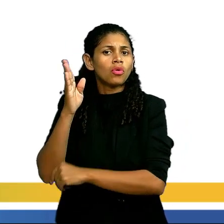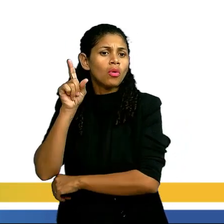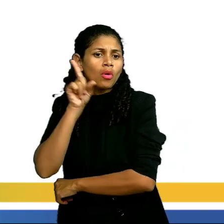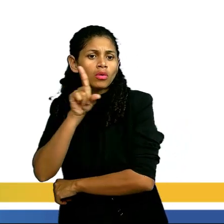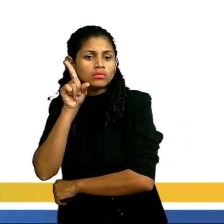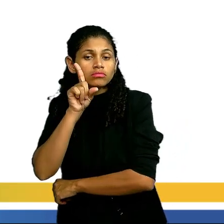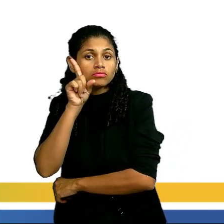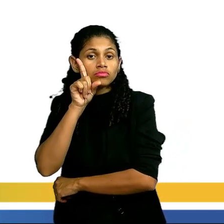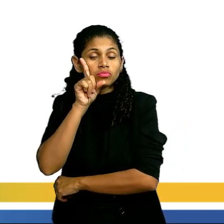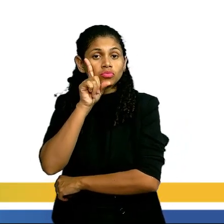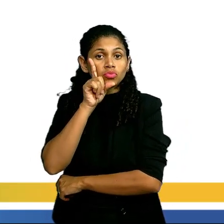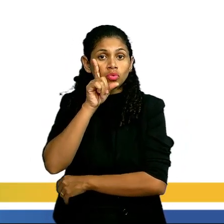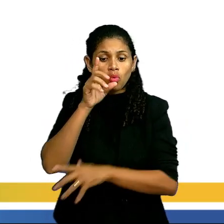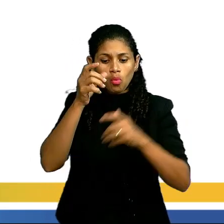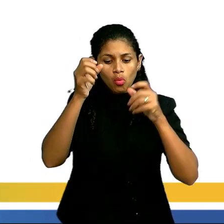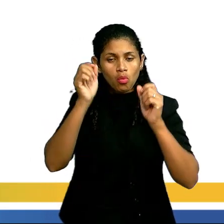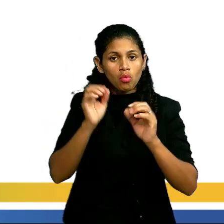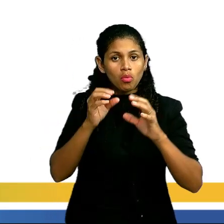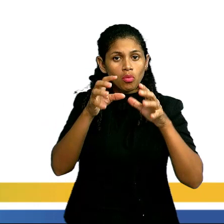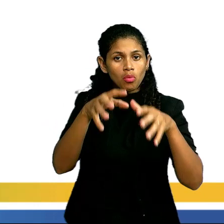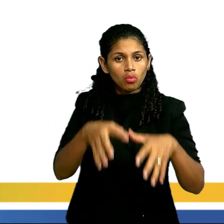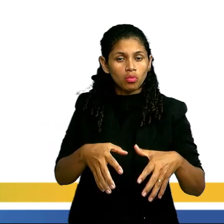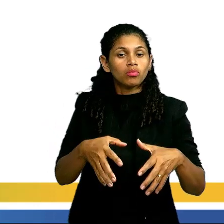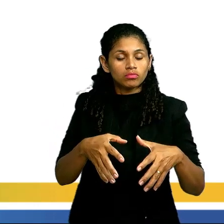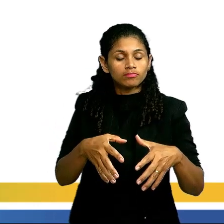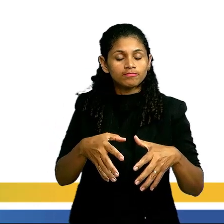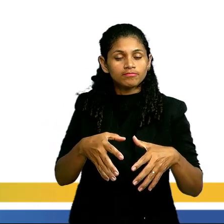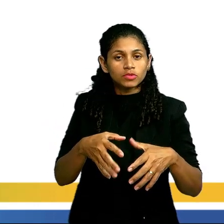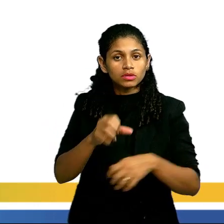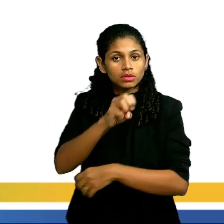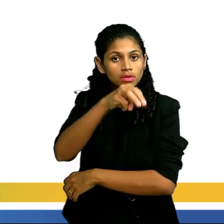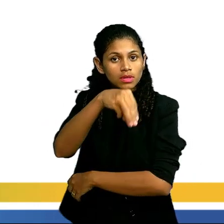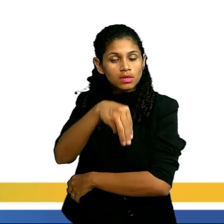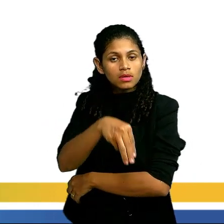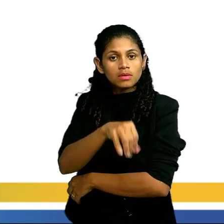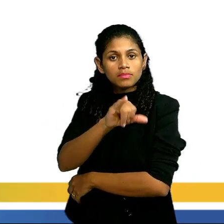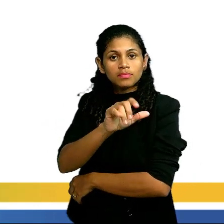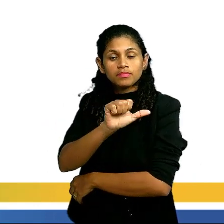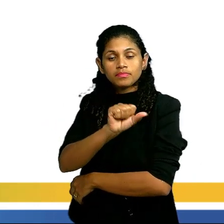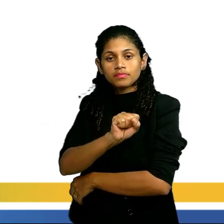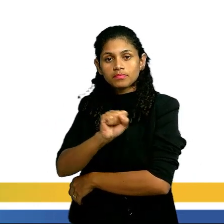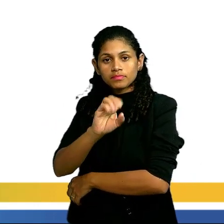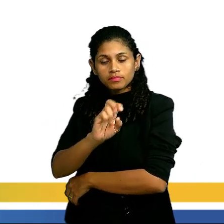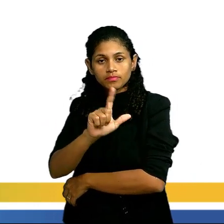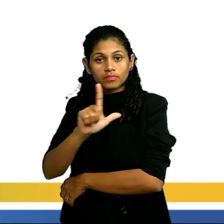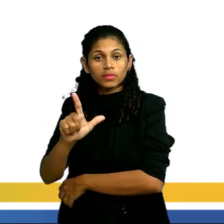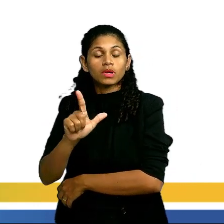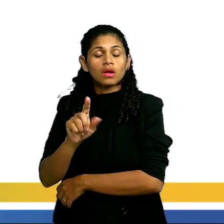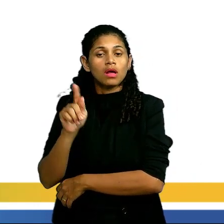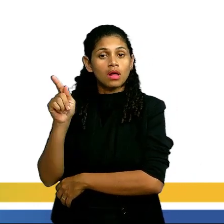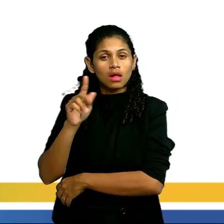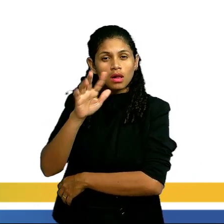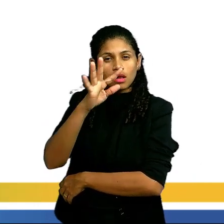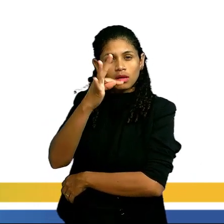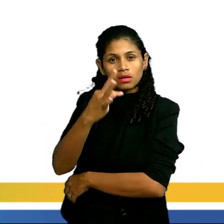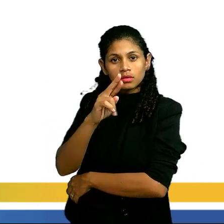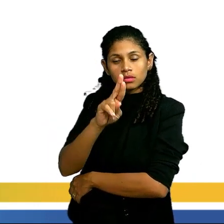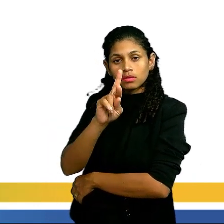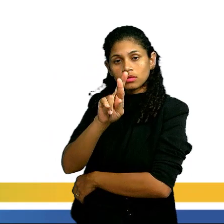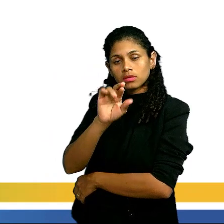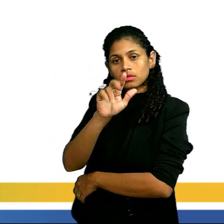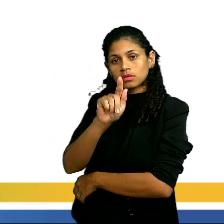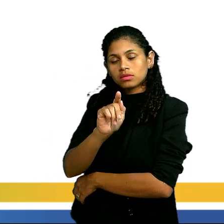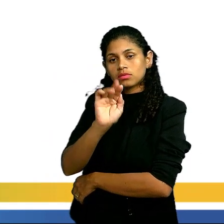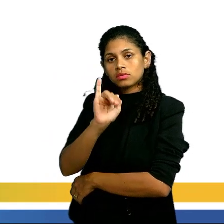e esses mísseis estariam ali colocados estrategicamente para atingir a União Soviética em caso, né, de um